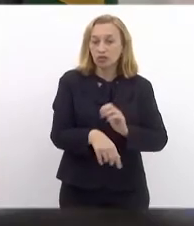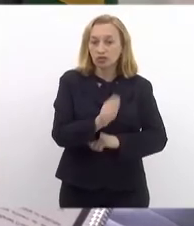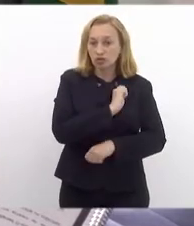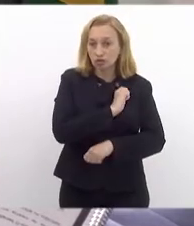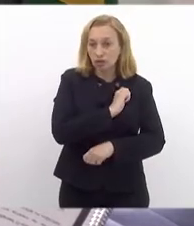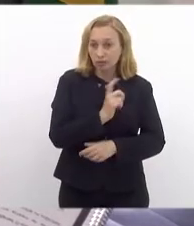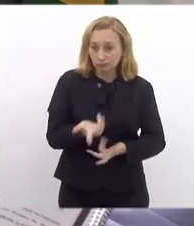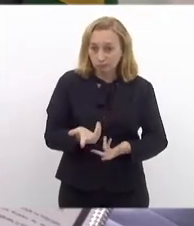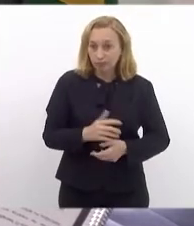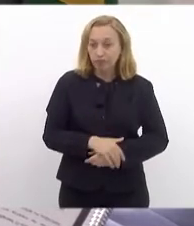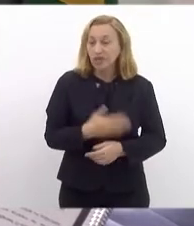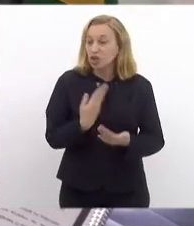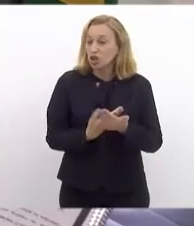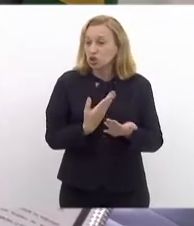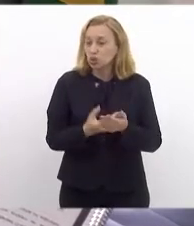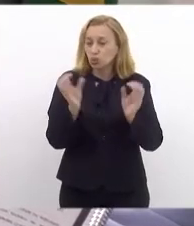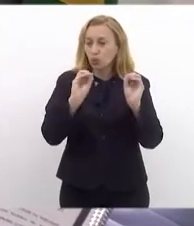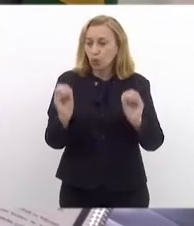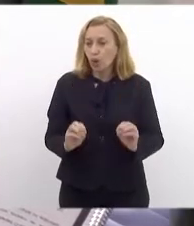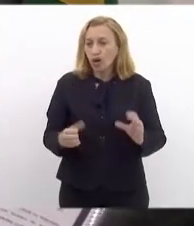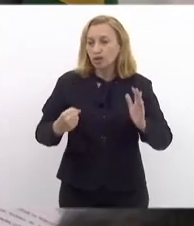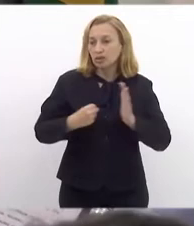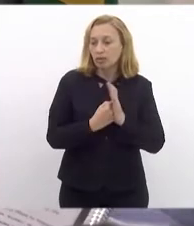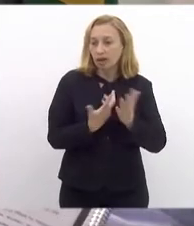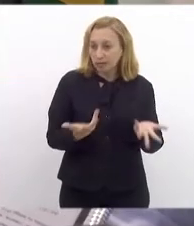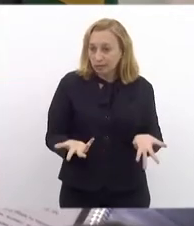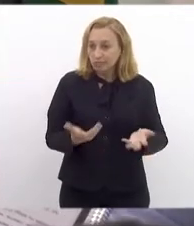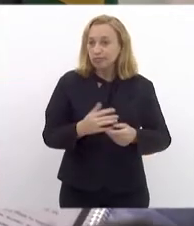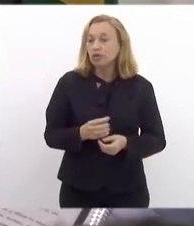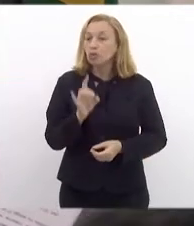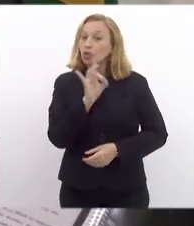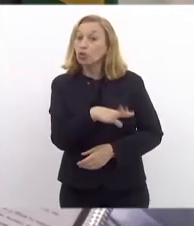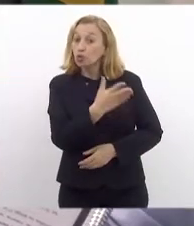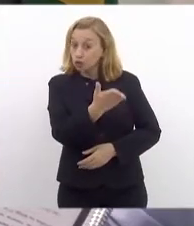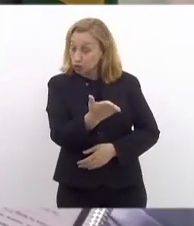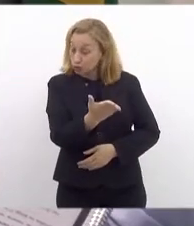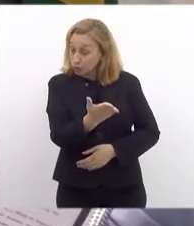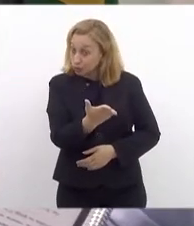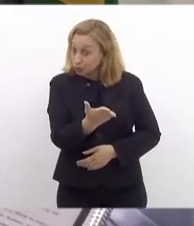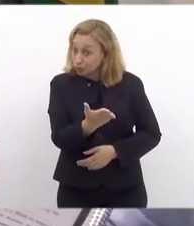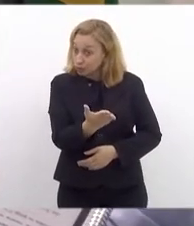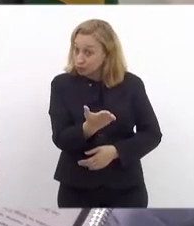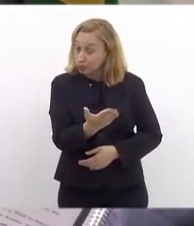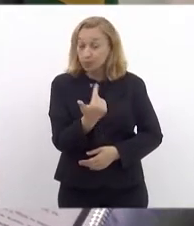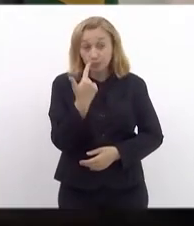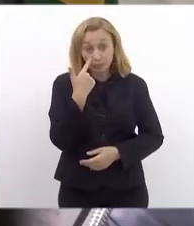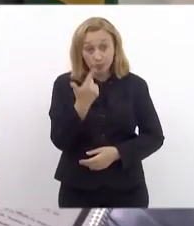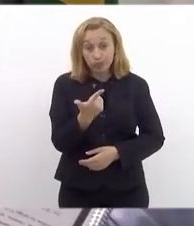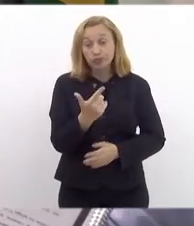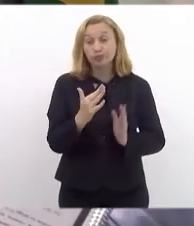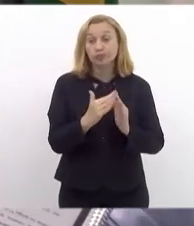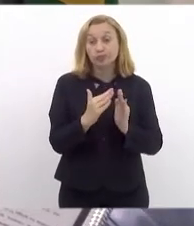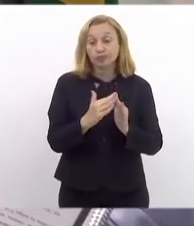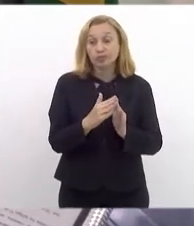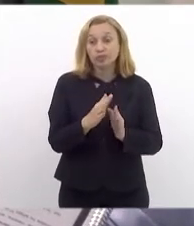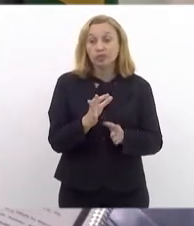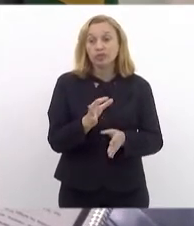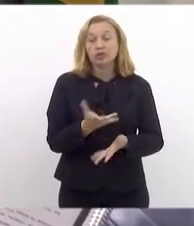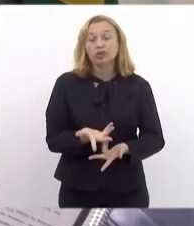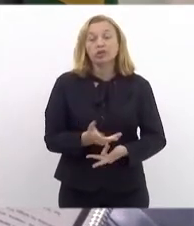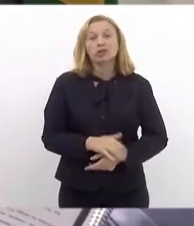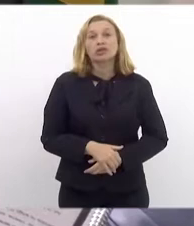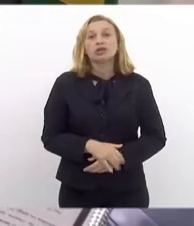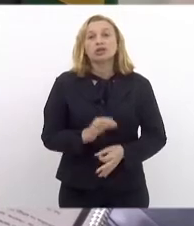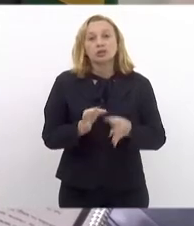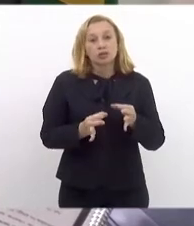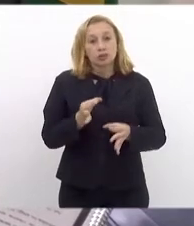sem nenhum estudo de impacto como o último que passou aqui na casa justíssimo